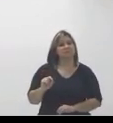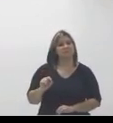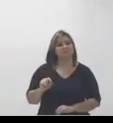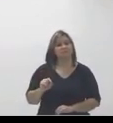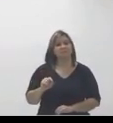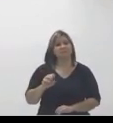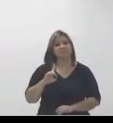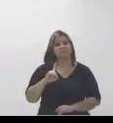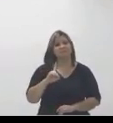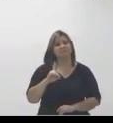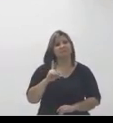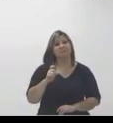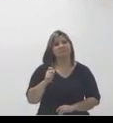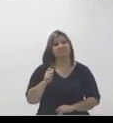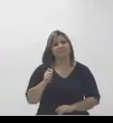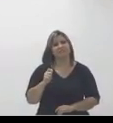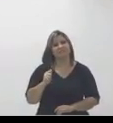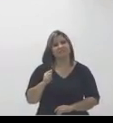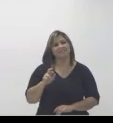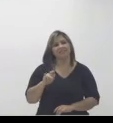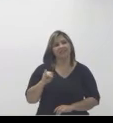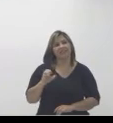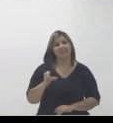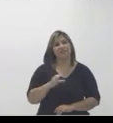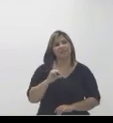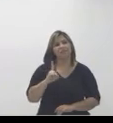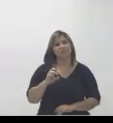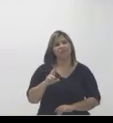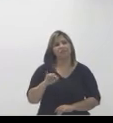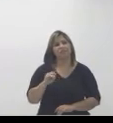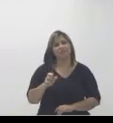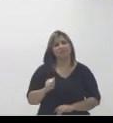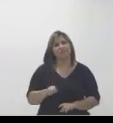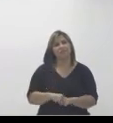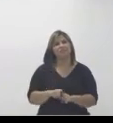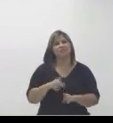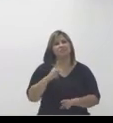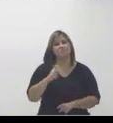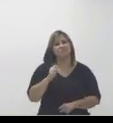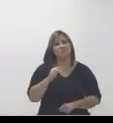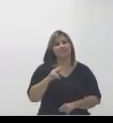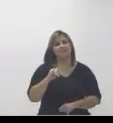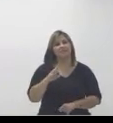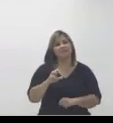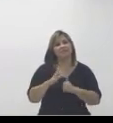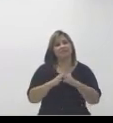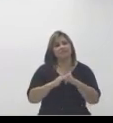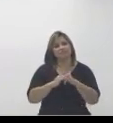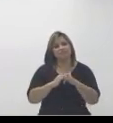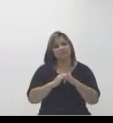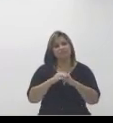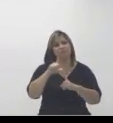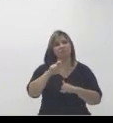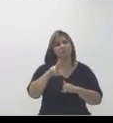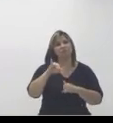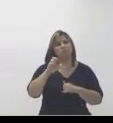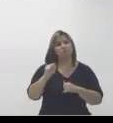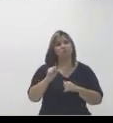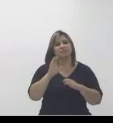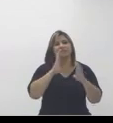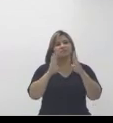art o twitter é patrícia souza pelo youtube nos carros dos santos pelo facebook né